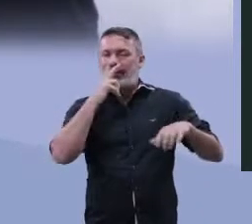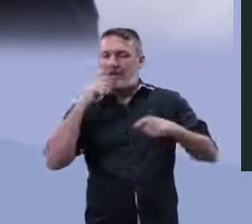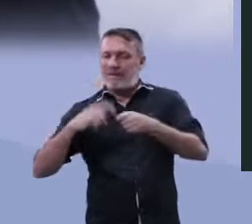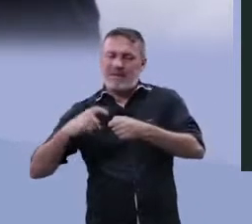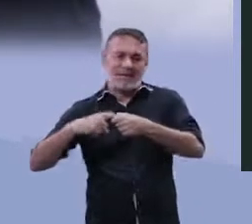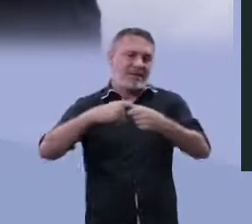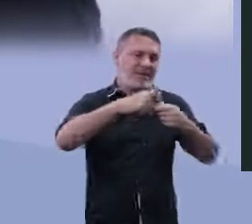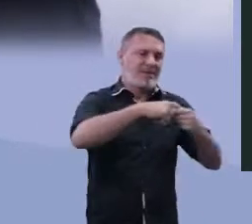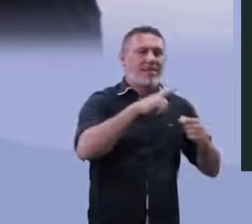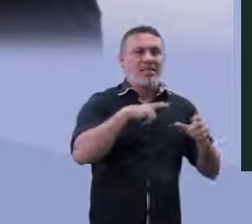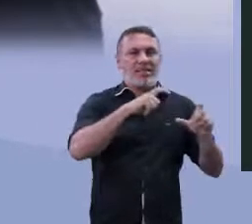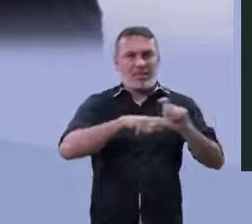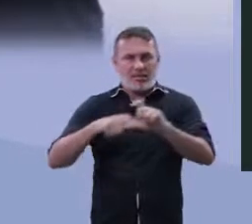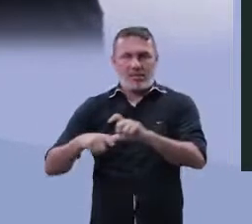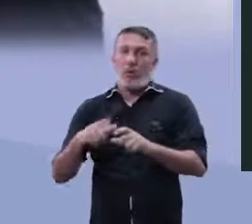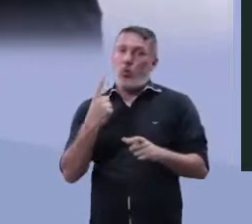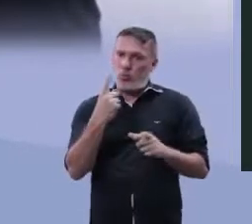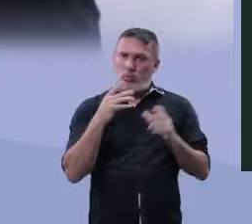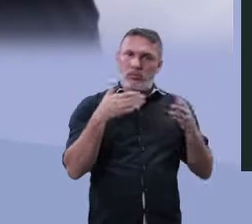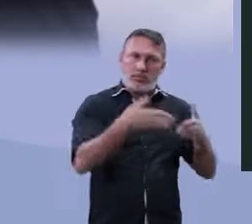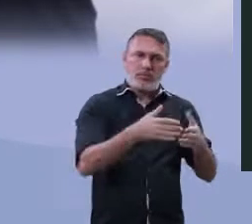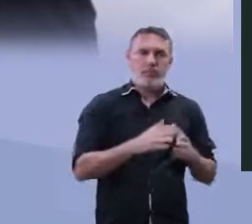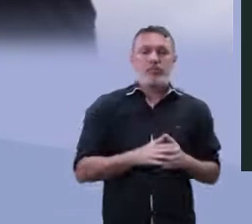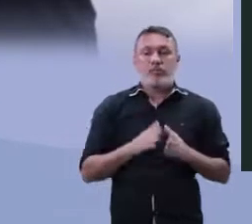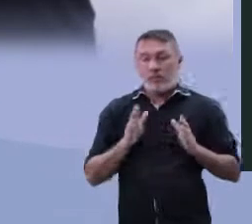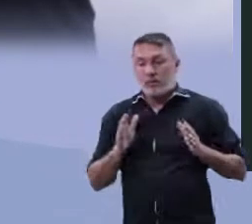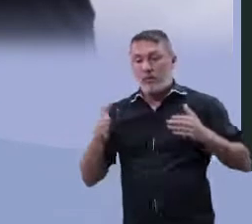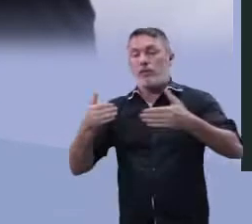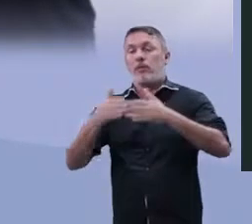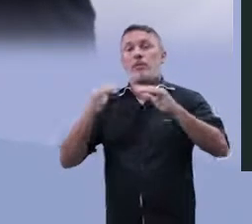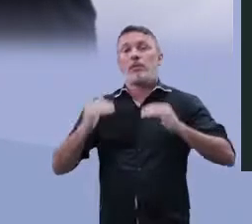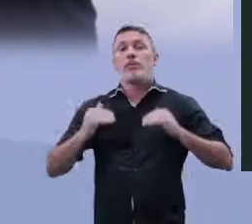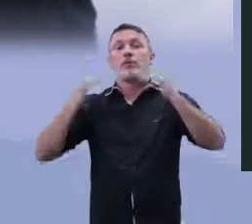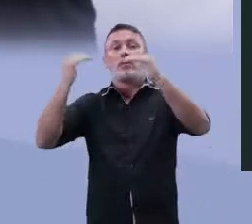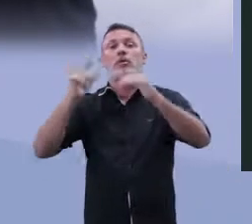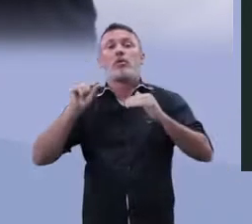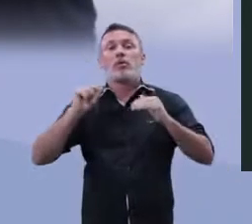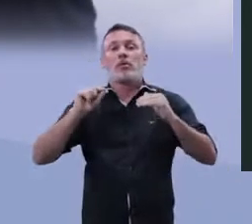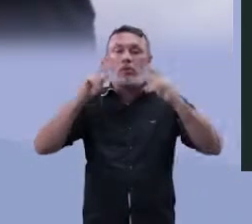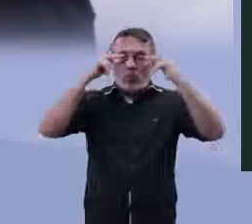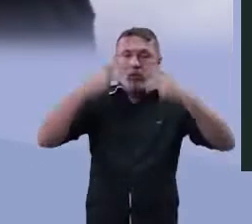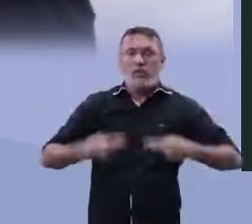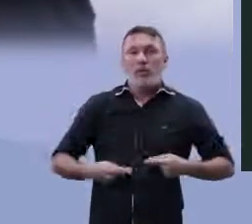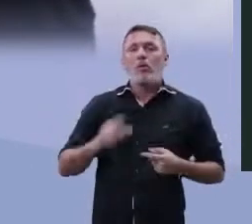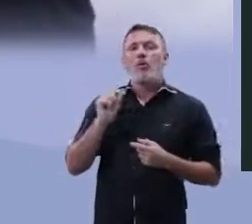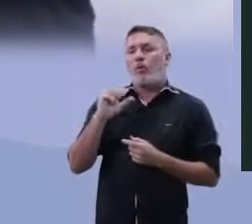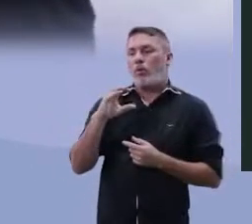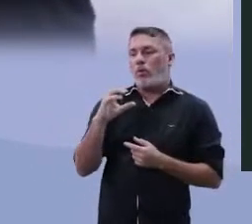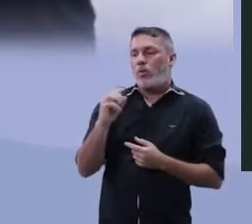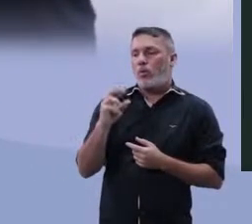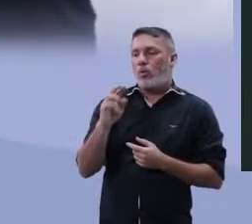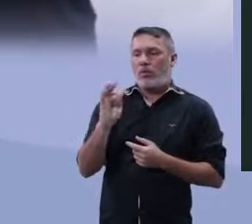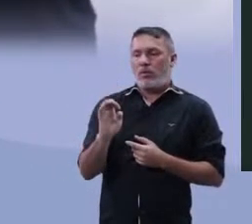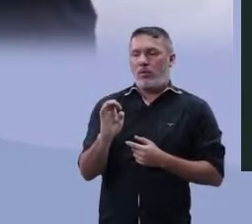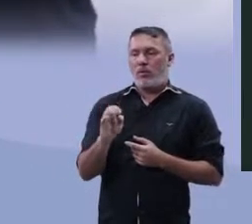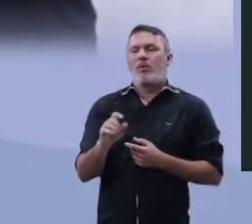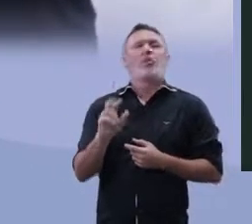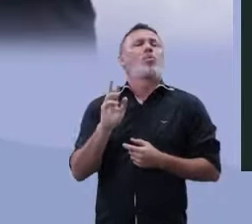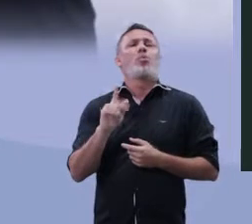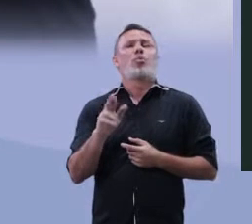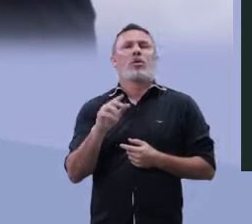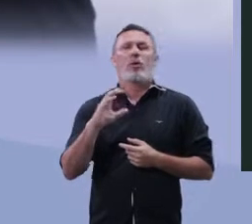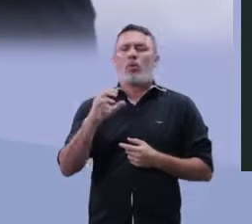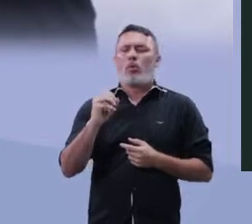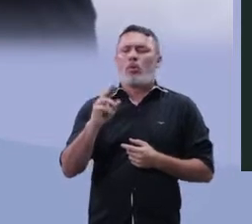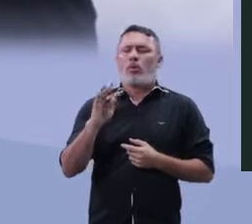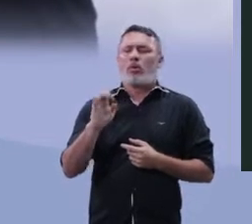essa é a cordialidade num sentido. O outro sentido é o homem da corte. Ou seja, o que é o homem da corte?